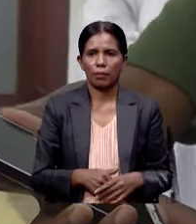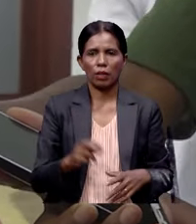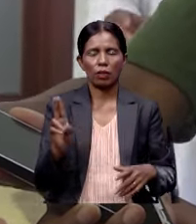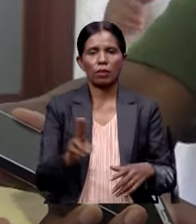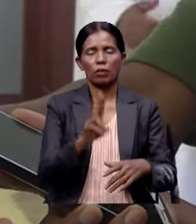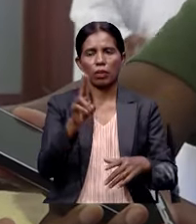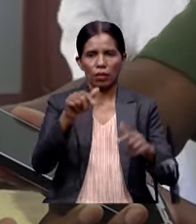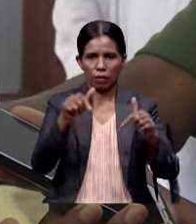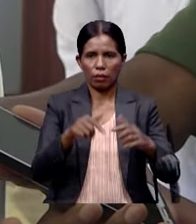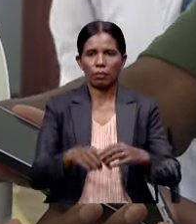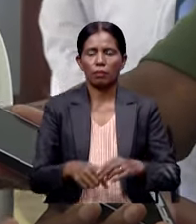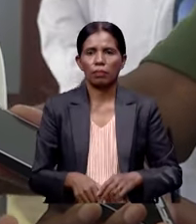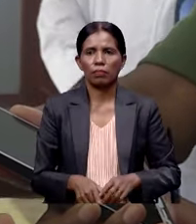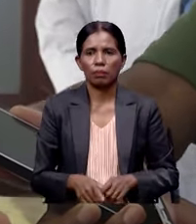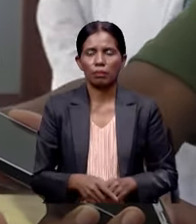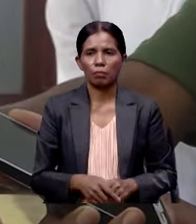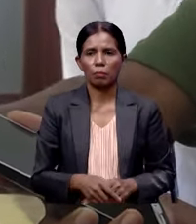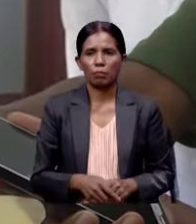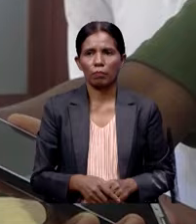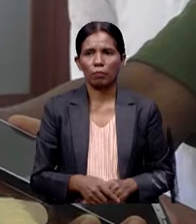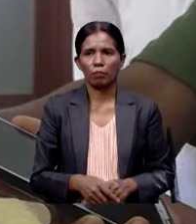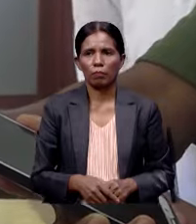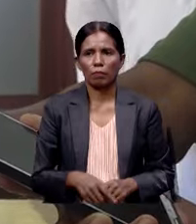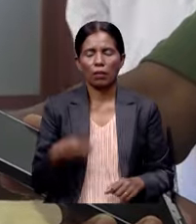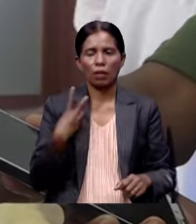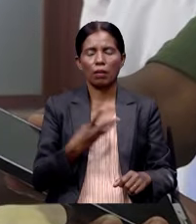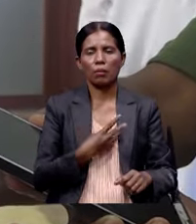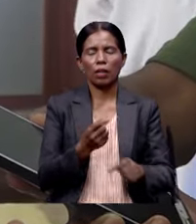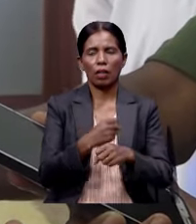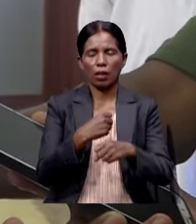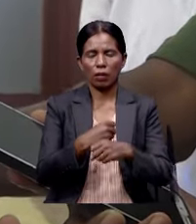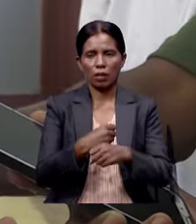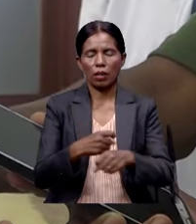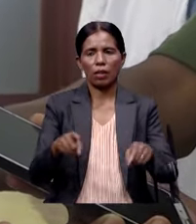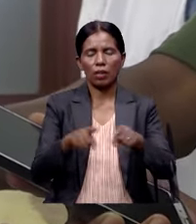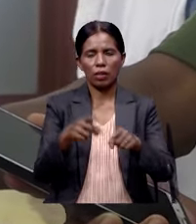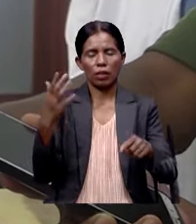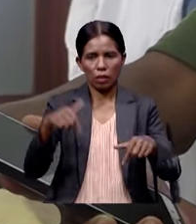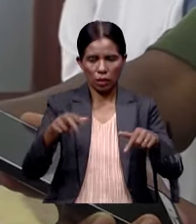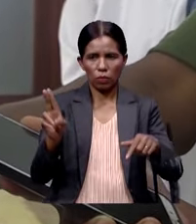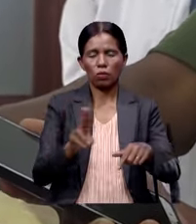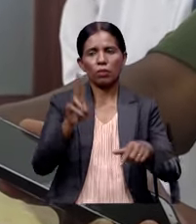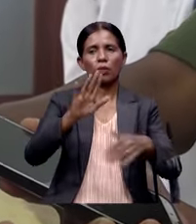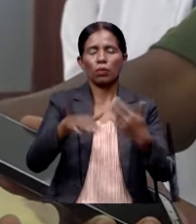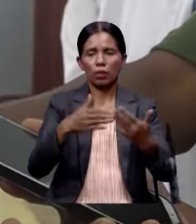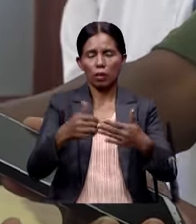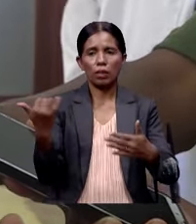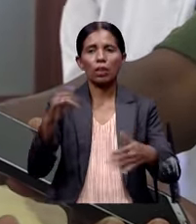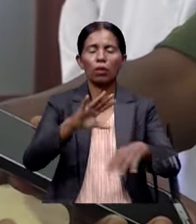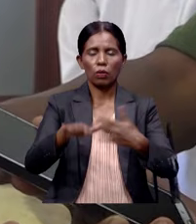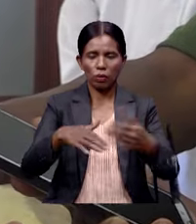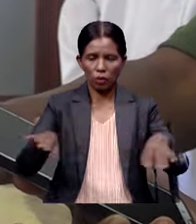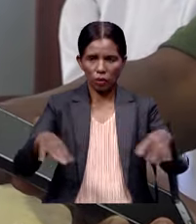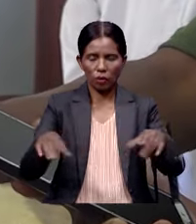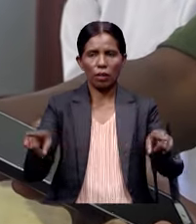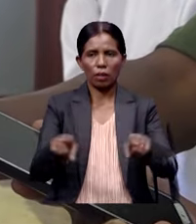universitari dane ne pada Ami halu hela nesa toma ne ida i universitari dan atu sira hotu nebe servisu ene sempre halu